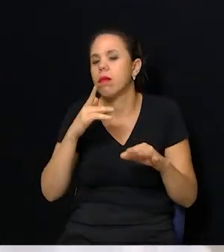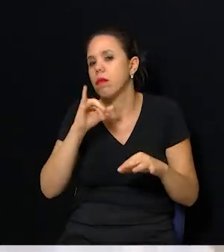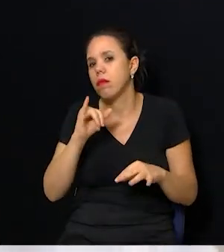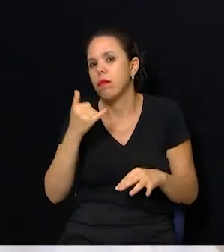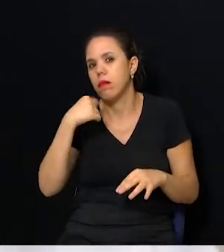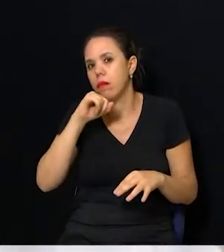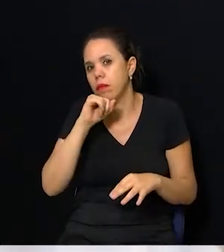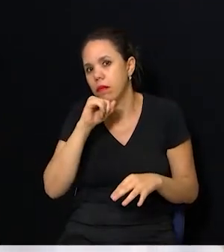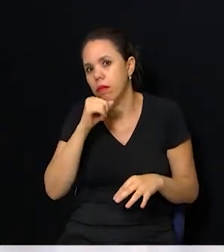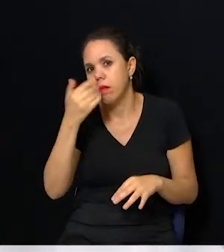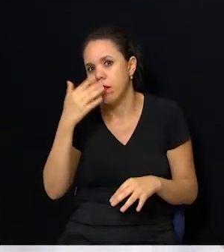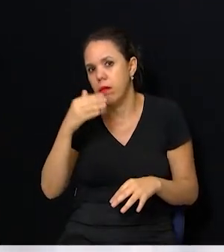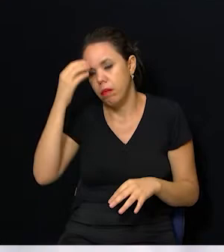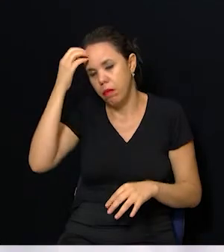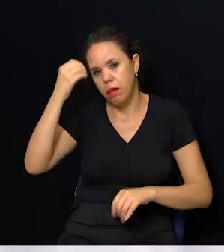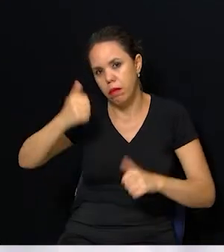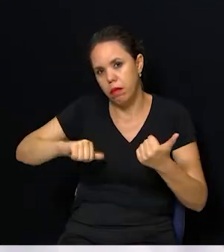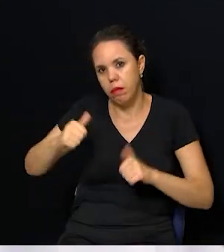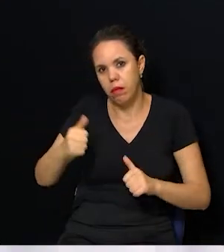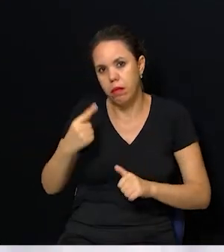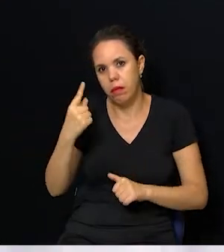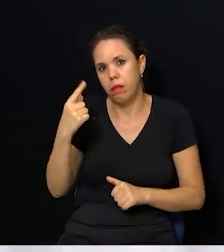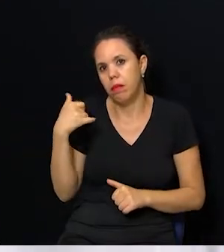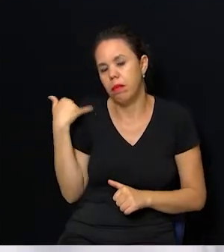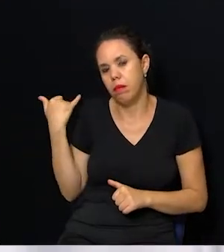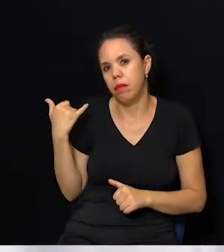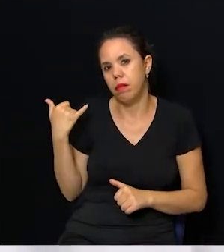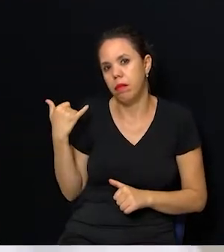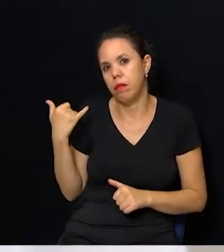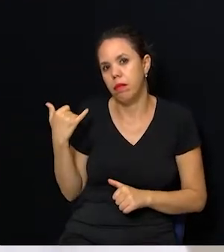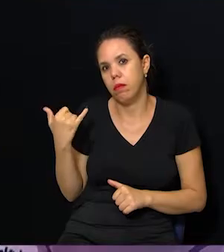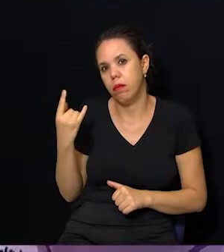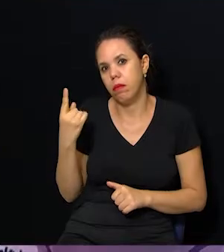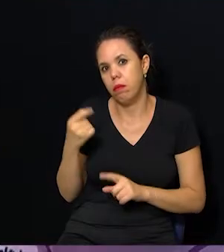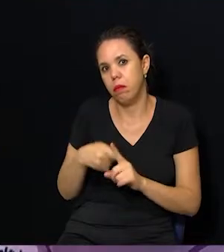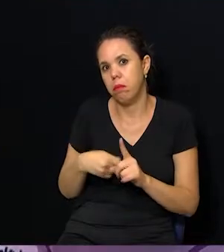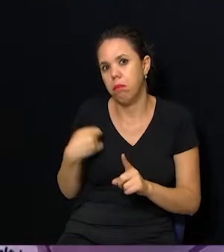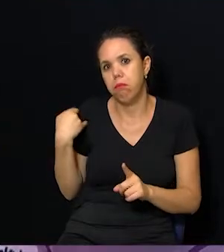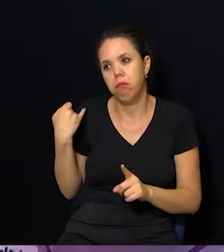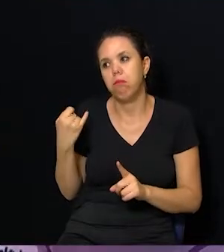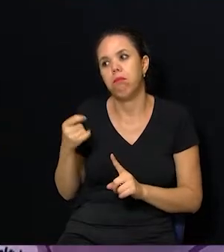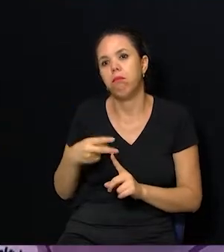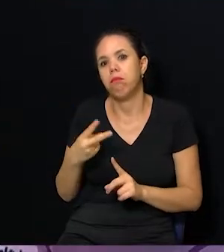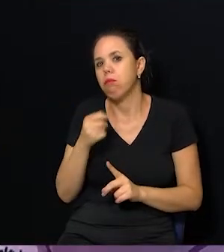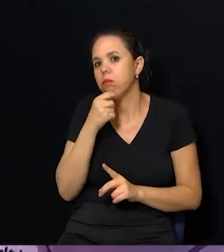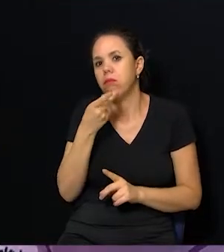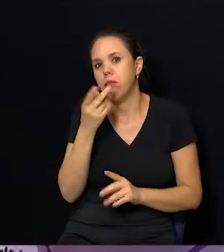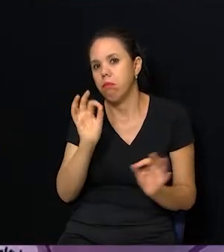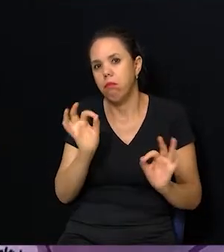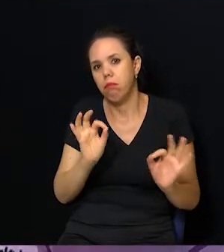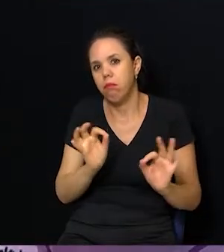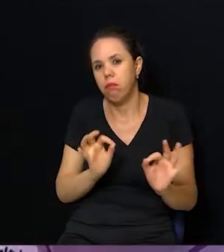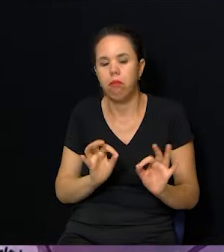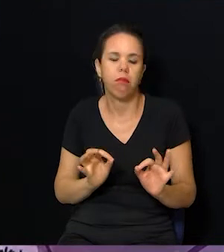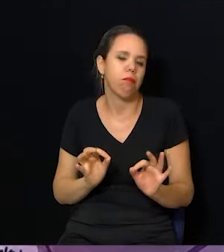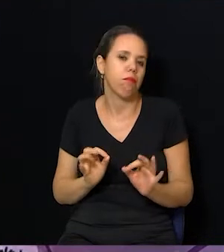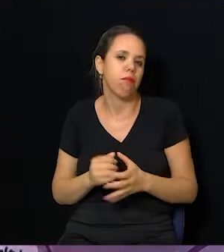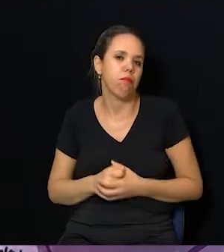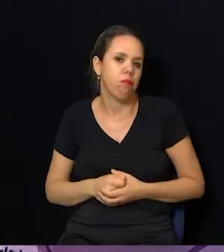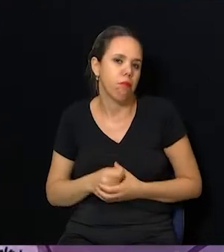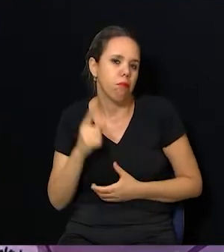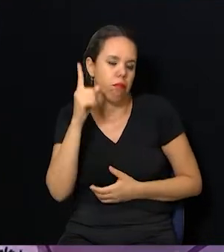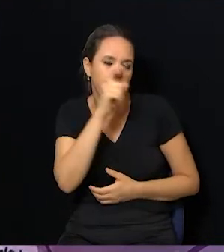tem crianças que a gente faz diagnóstico com menos de um ano, com um ano e 2 meses, quer dizer, ela não está falando ainda, né? E a expressão é muito